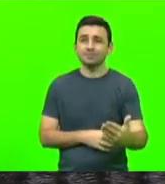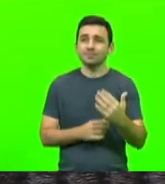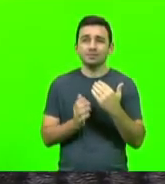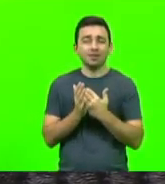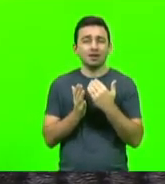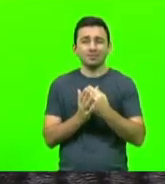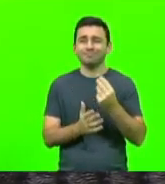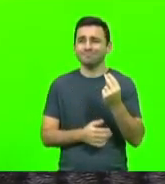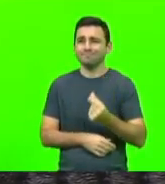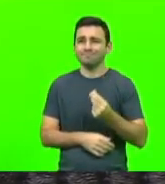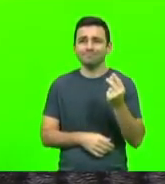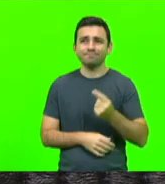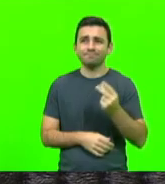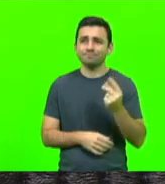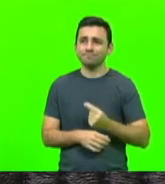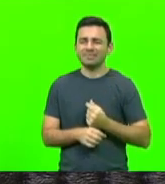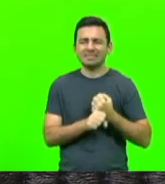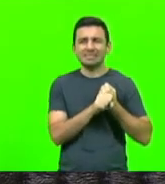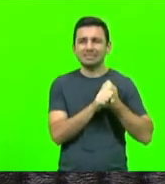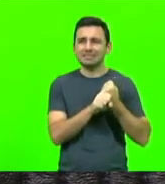antiga, de décadas,